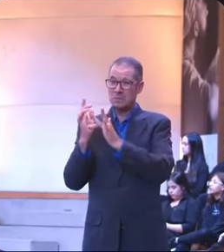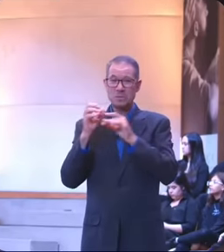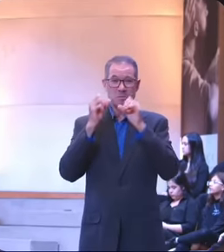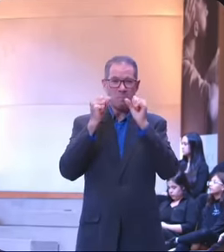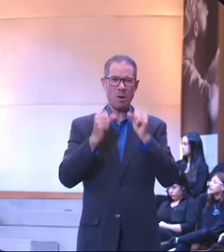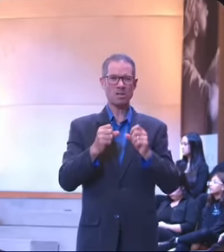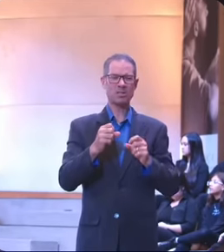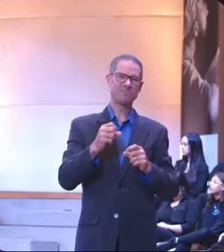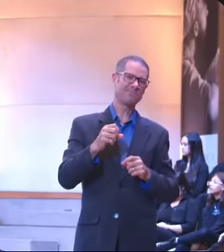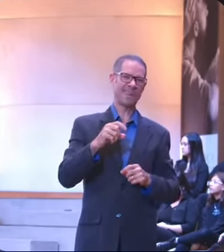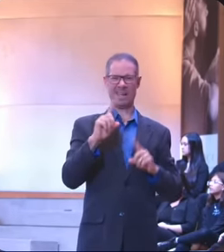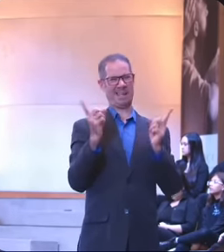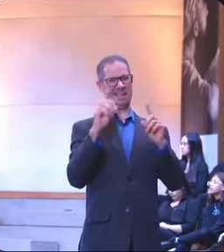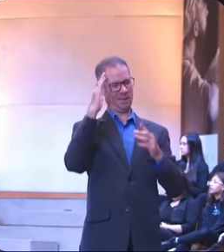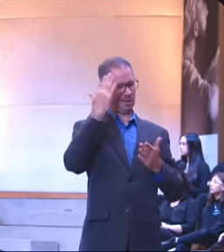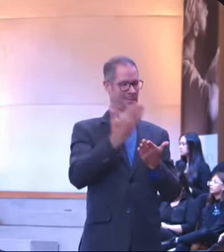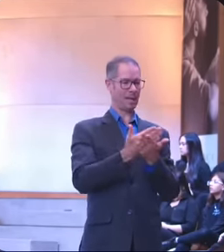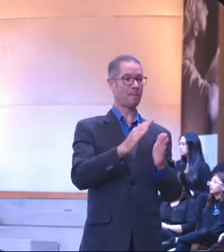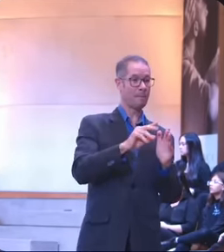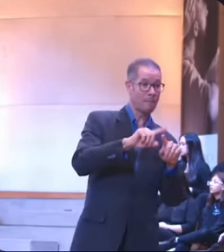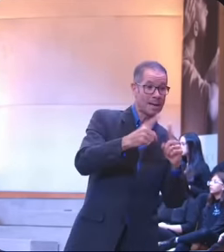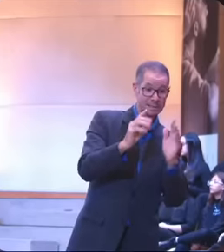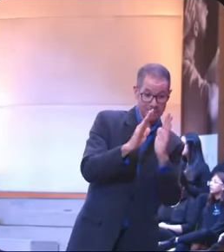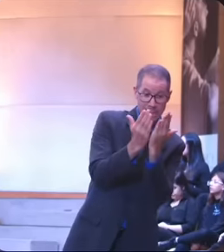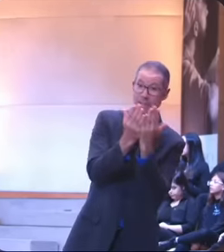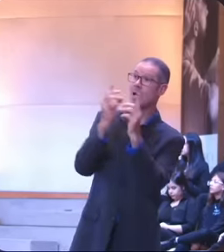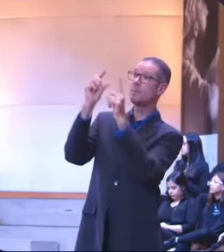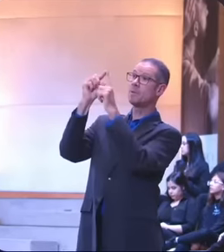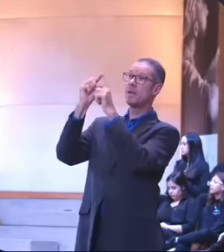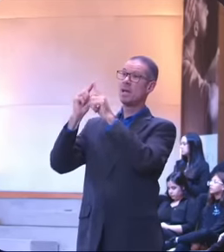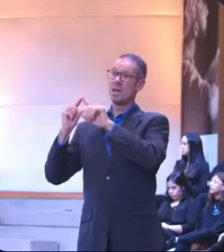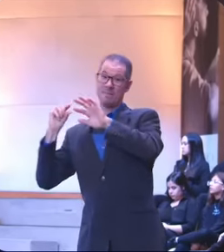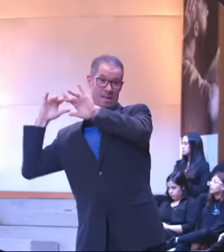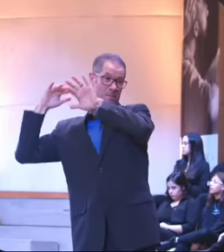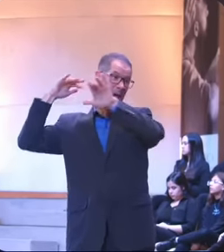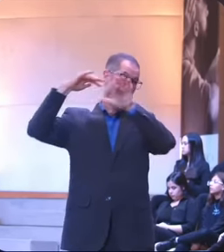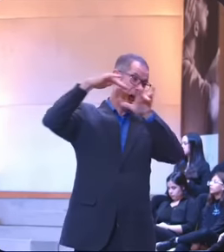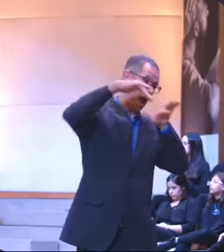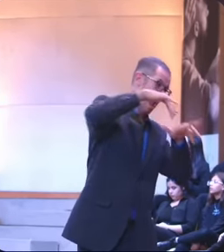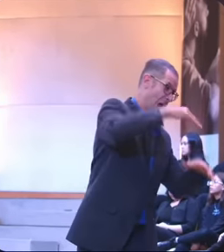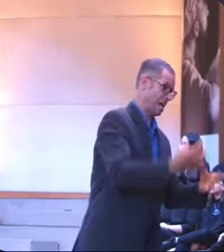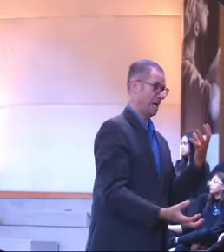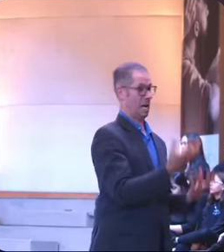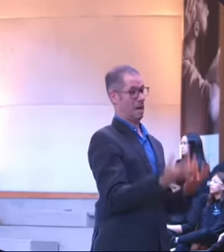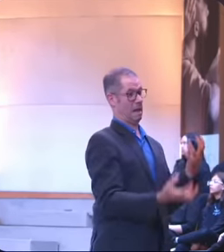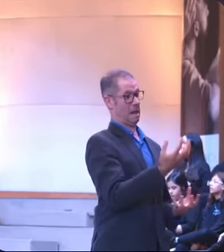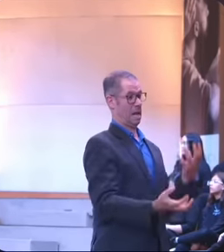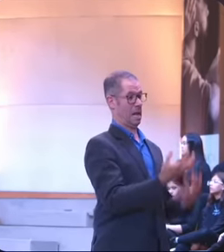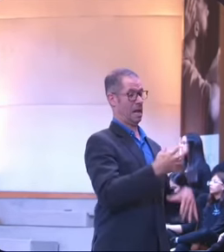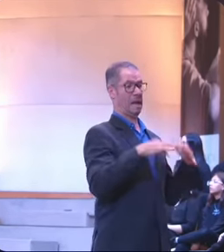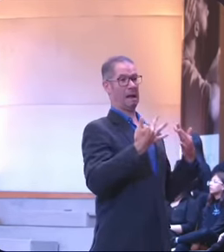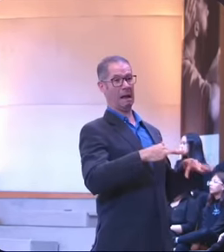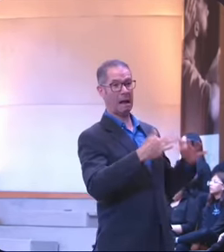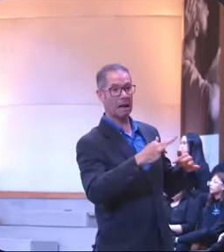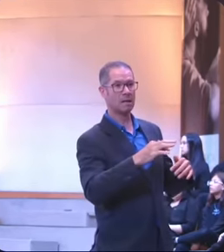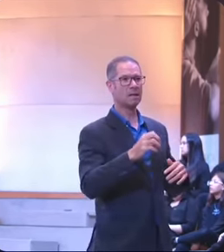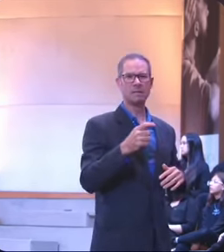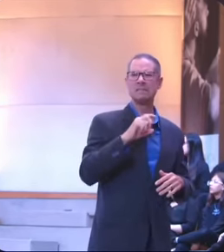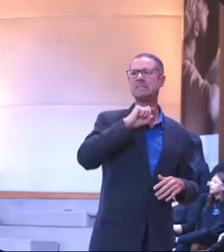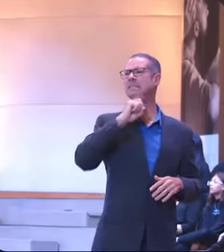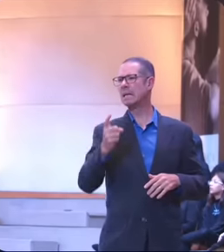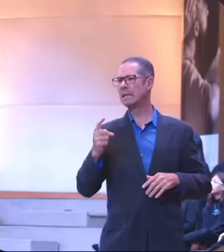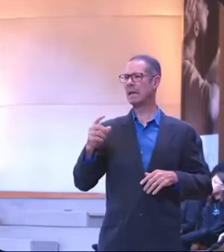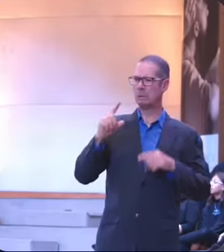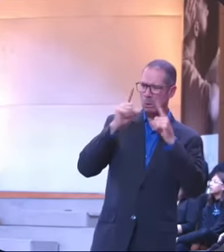não acreditar nisso, mas está na Bíblia, você vai para o inferno. E se não tiver ninguém que chore por